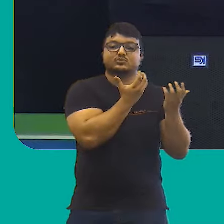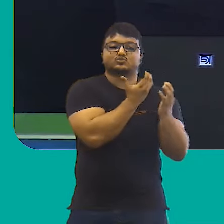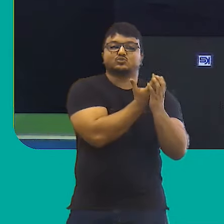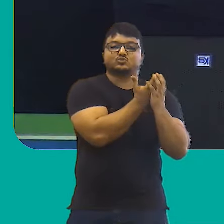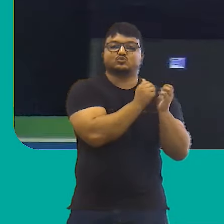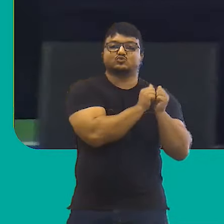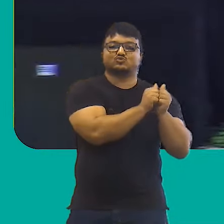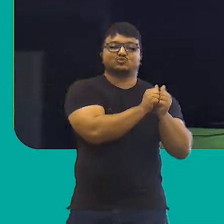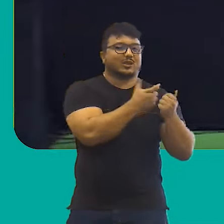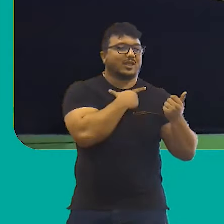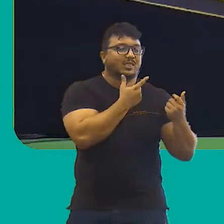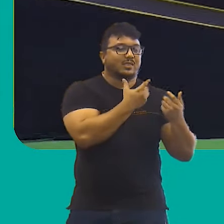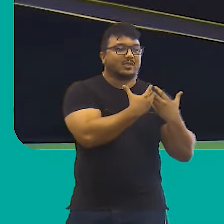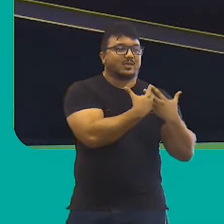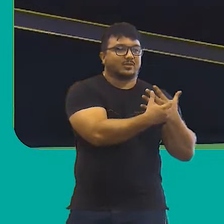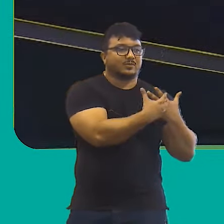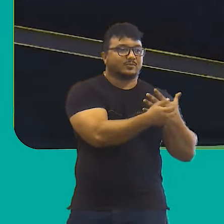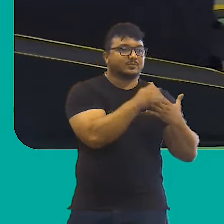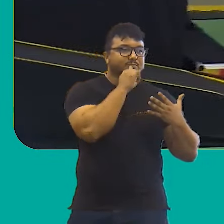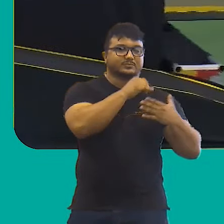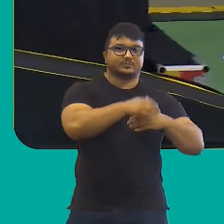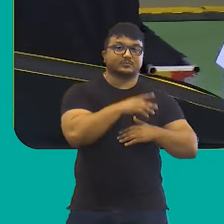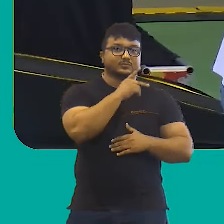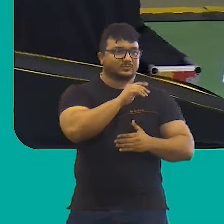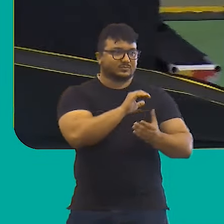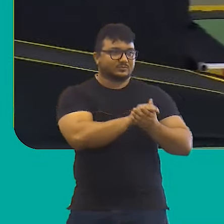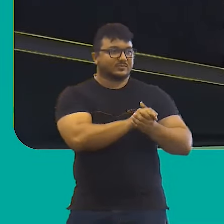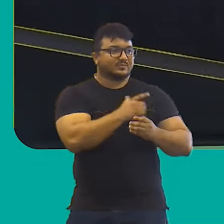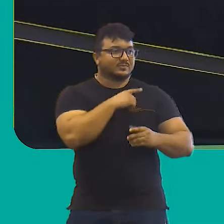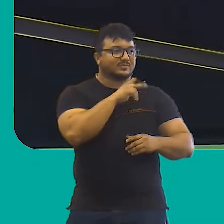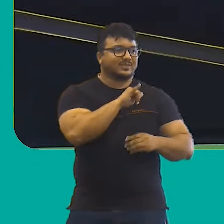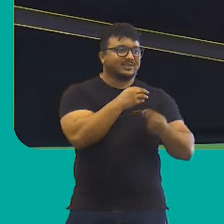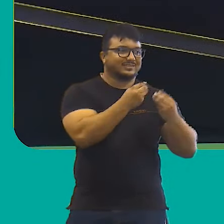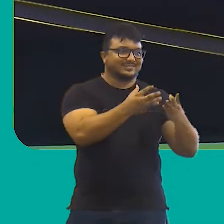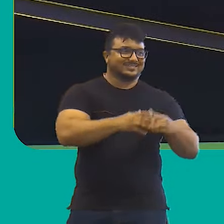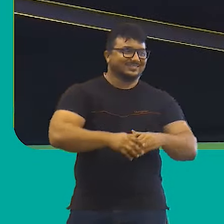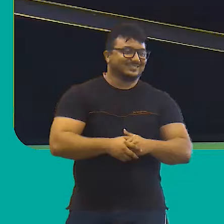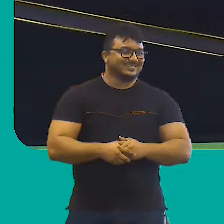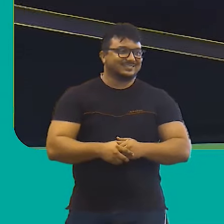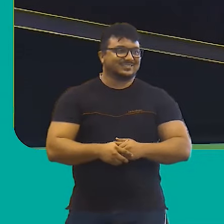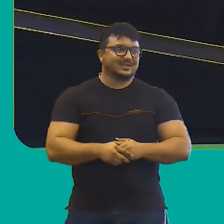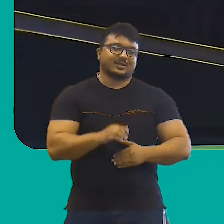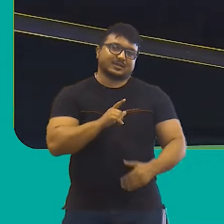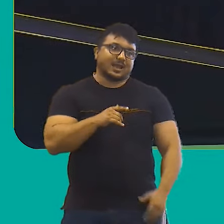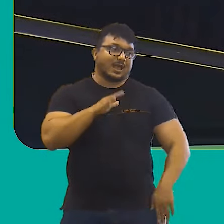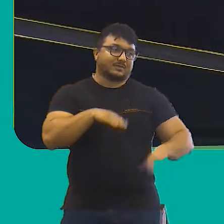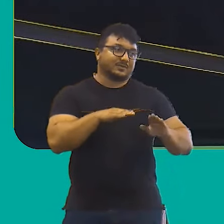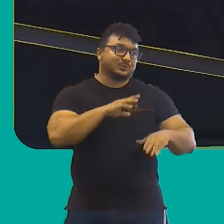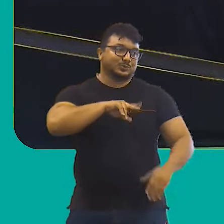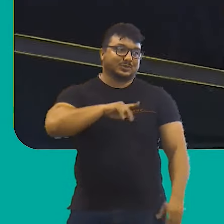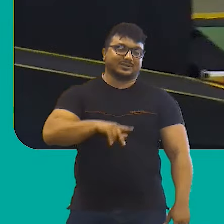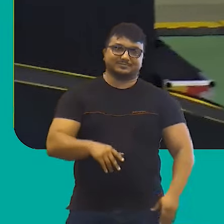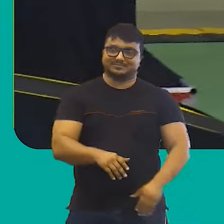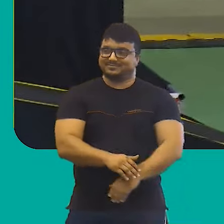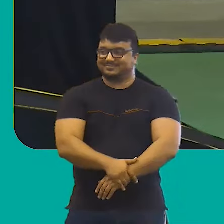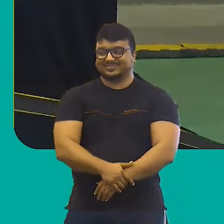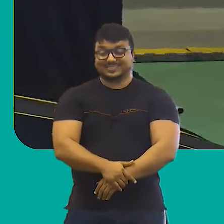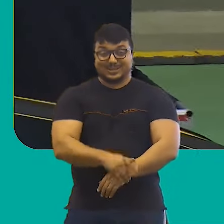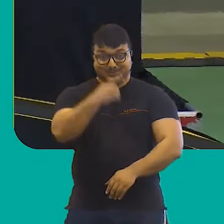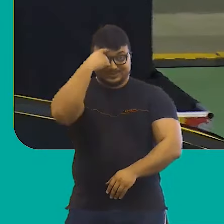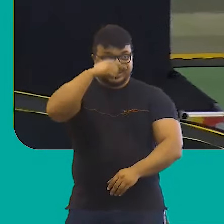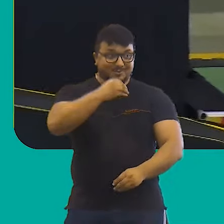né? Muito obrigado. Quando você casar, a pessoa é sua. Você fala, é lógico, mas nem sempre. Vocês não sabem o que aconteceu